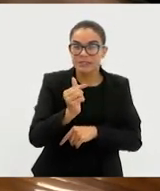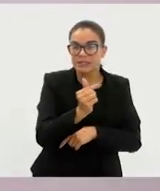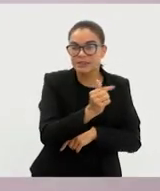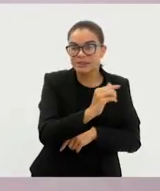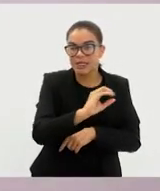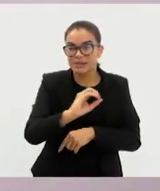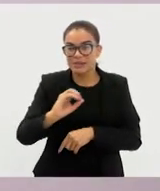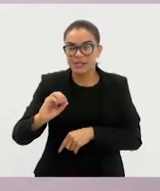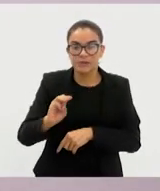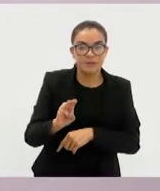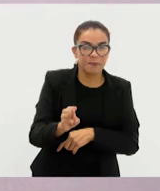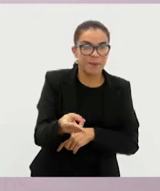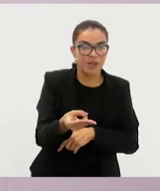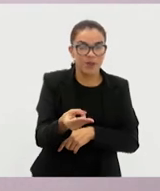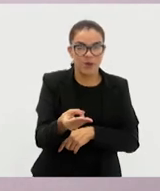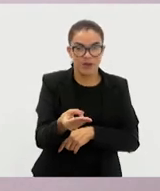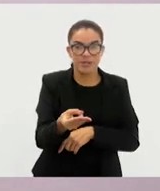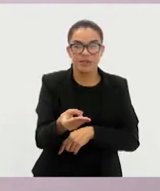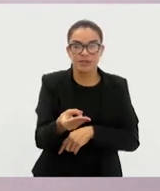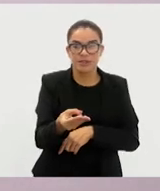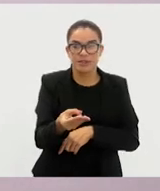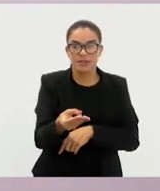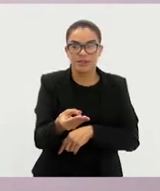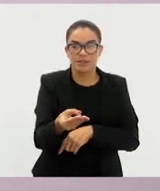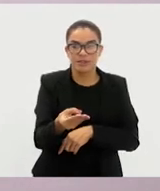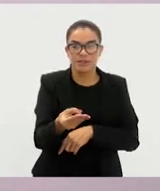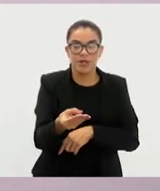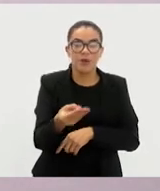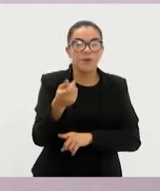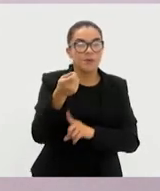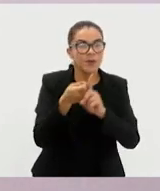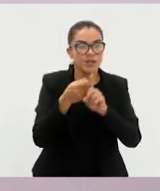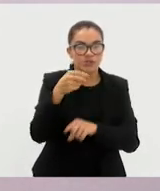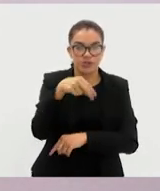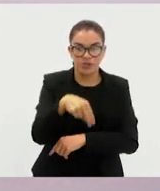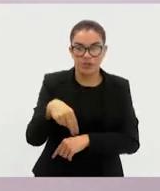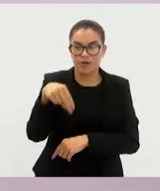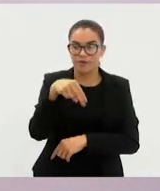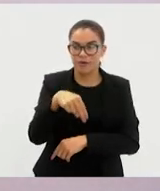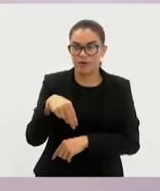700 milhões em novembro.